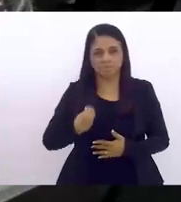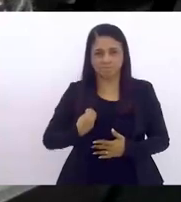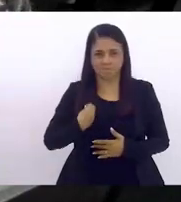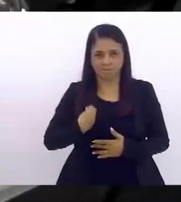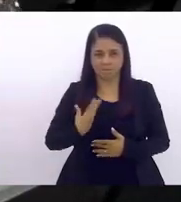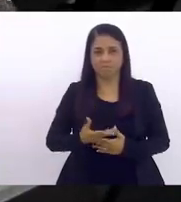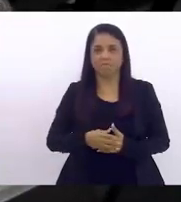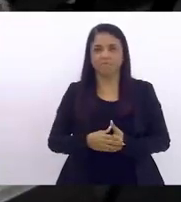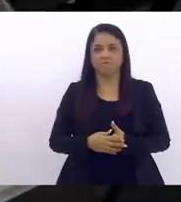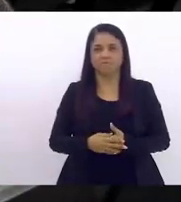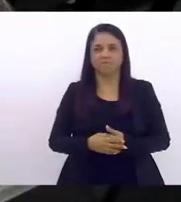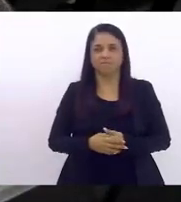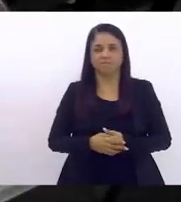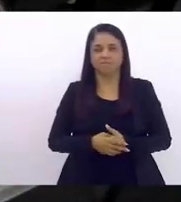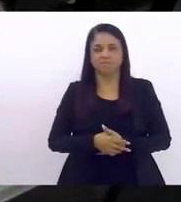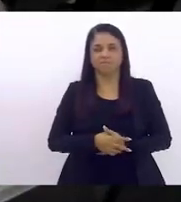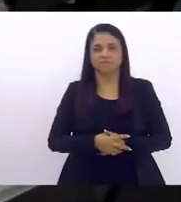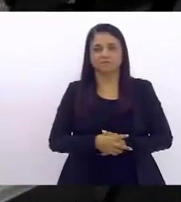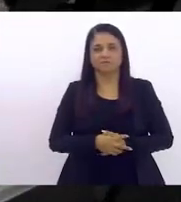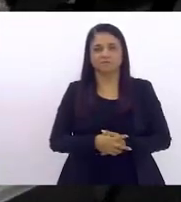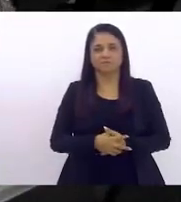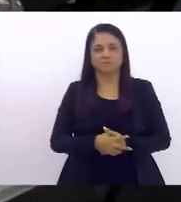Deixa eu dar um golinho aqui antes que esfrie.